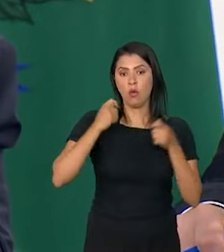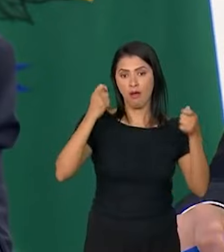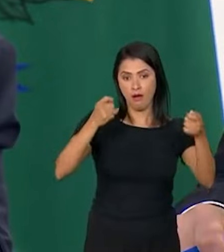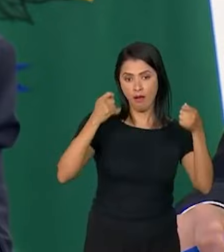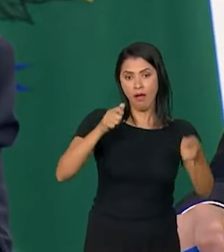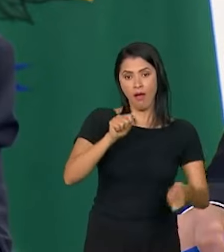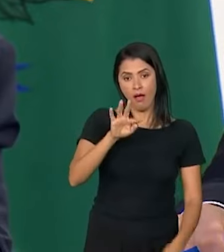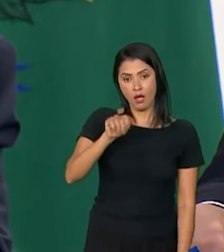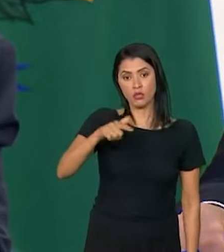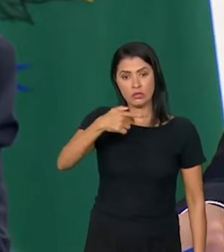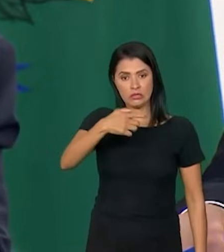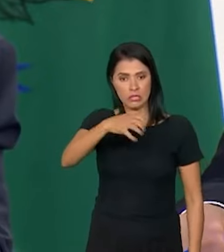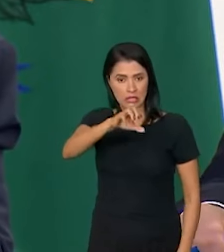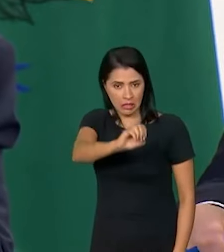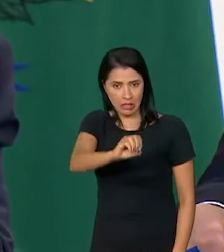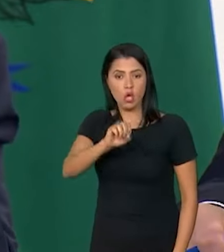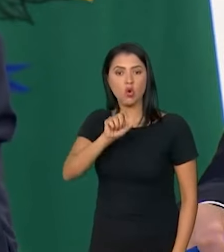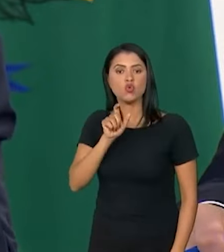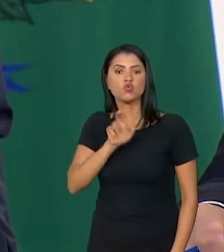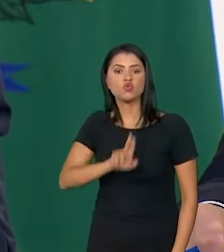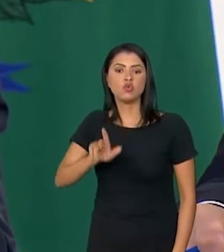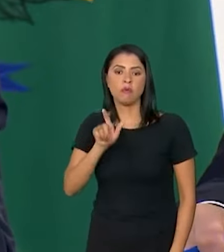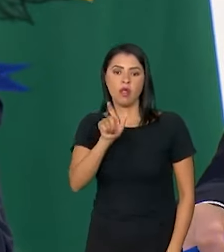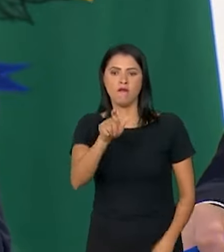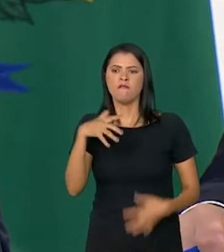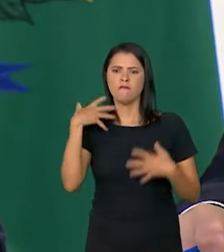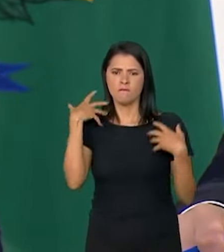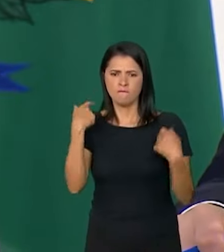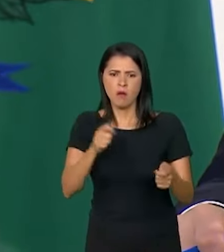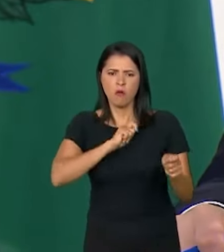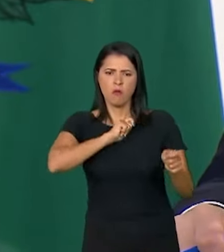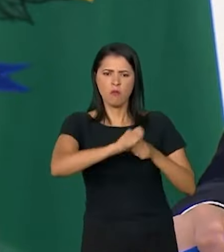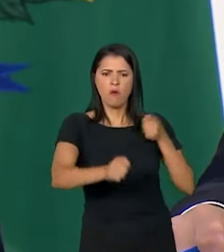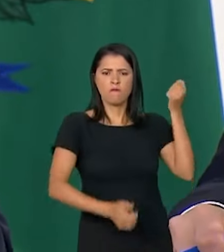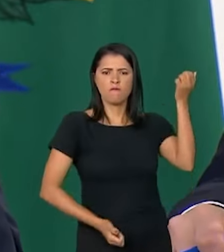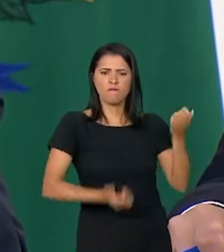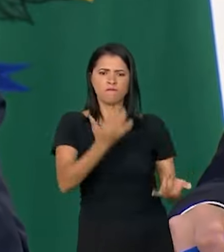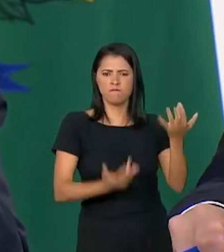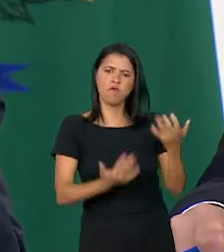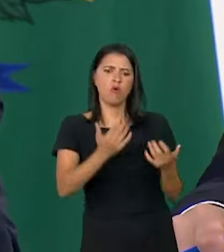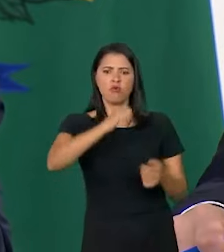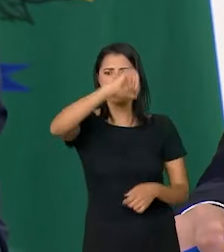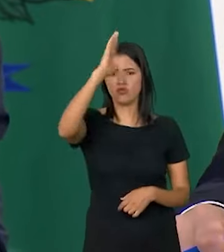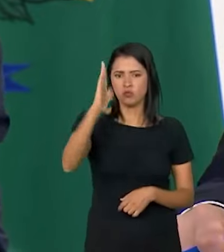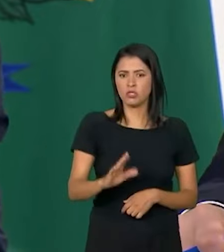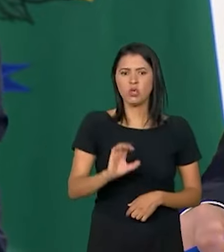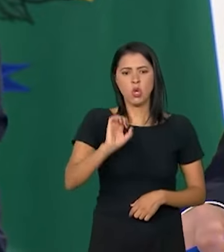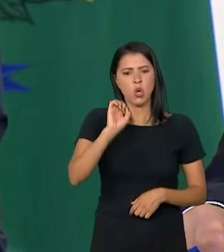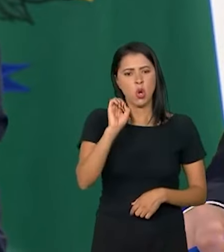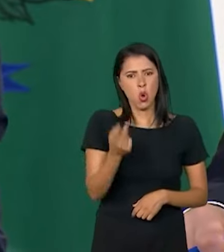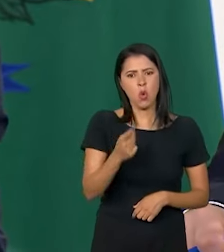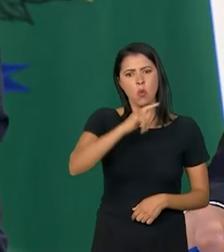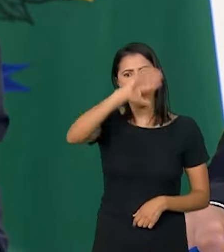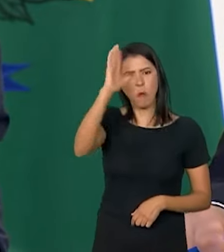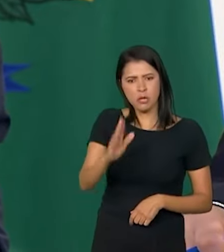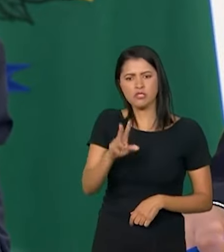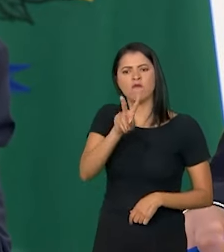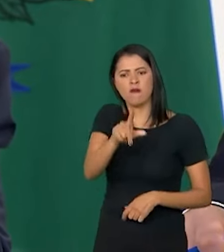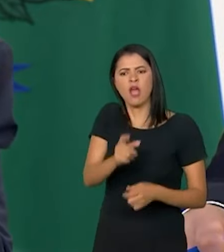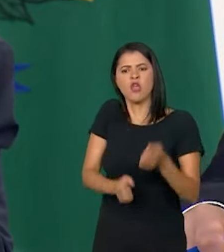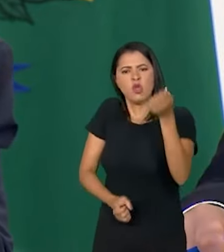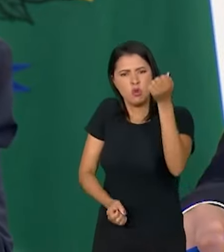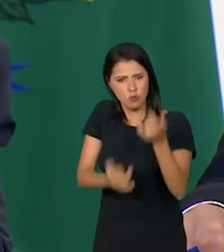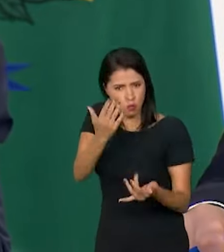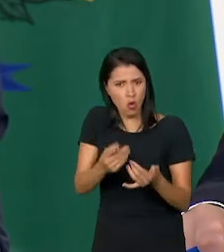utilizou a palavra vamos botar fogo no Brasil ou o Brasil vai pegar fogo uma coisa mais ou menos assim isso